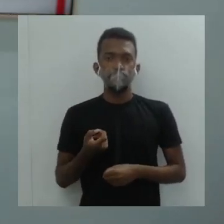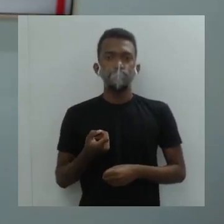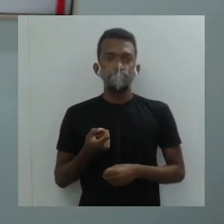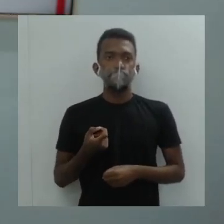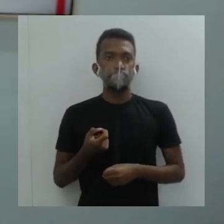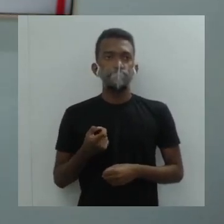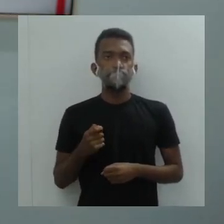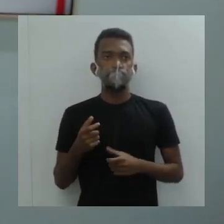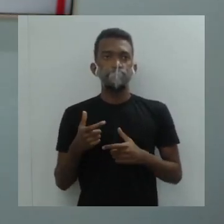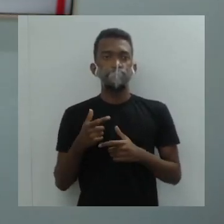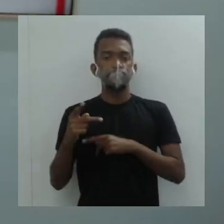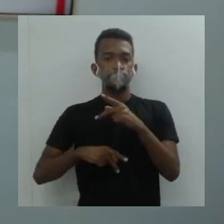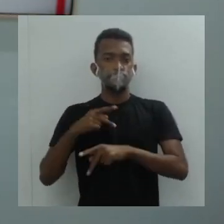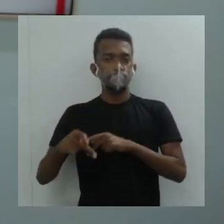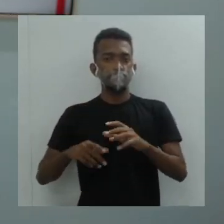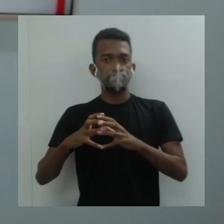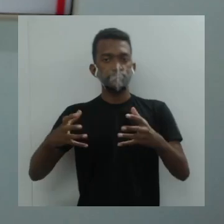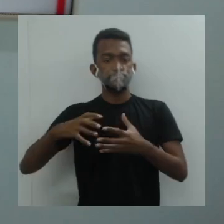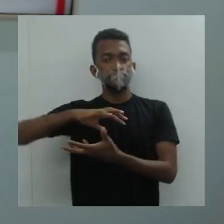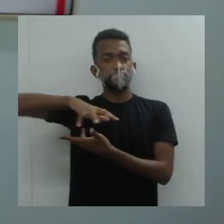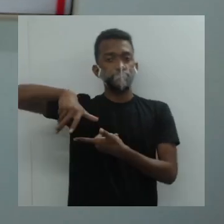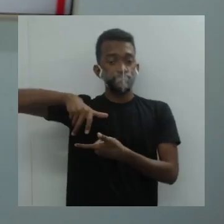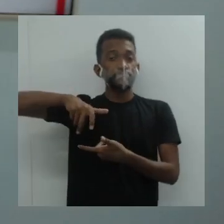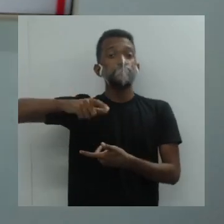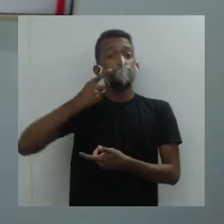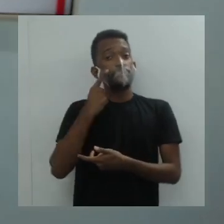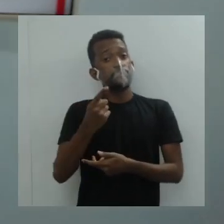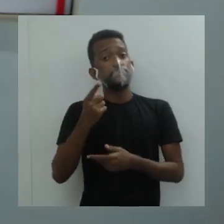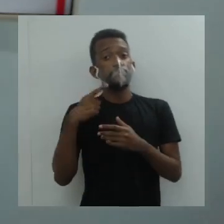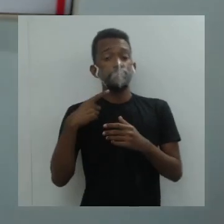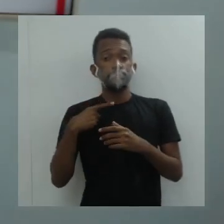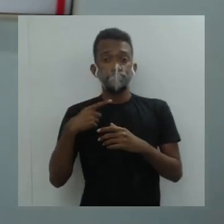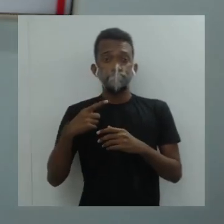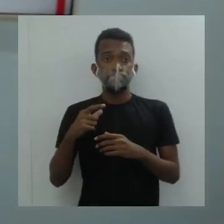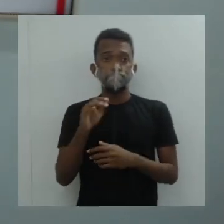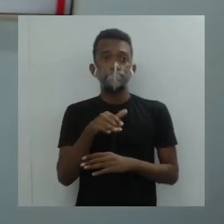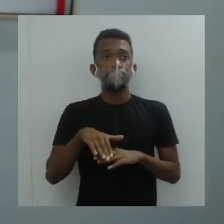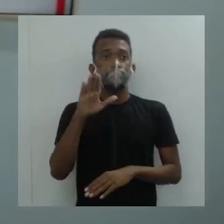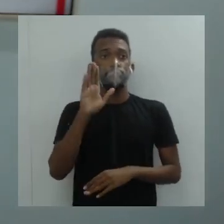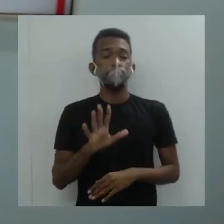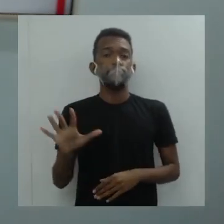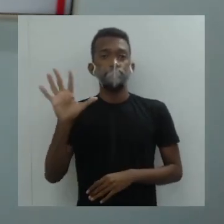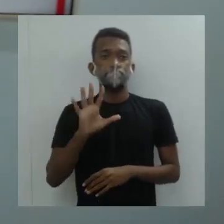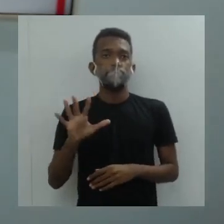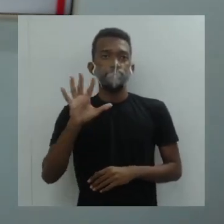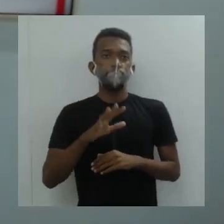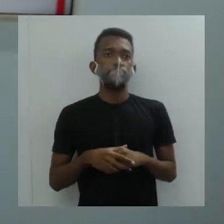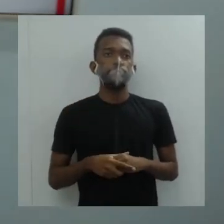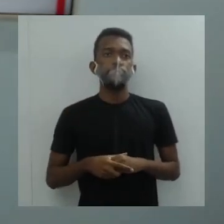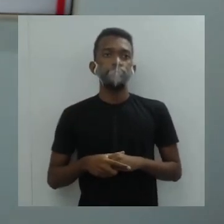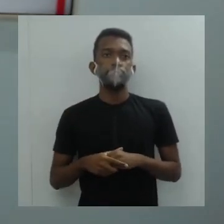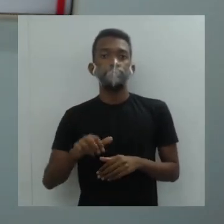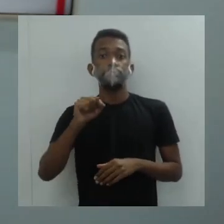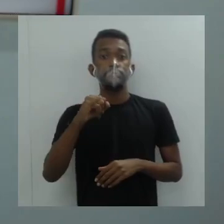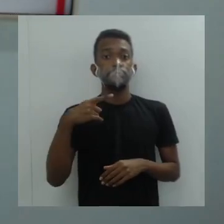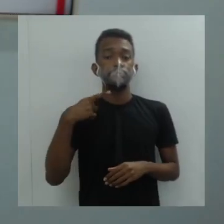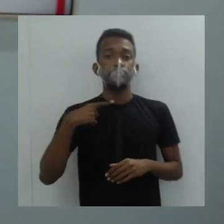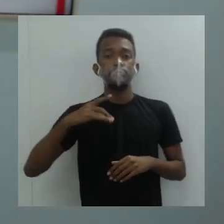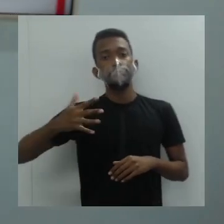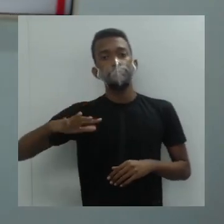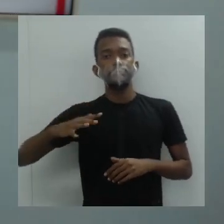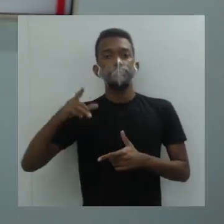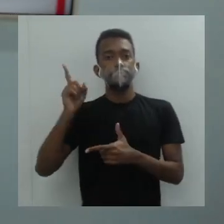da população mundial. Vocês vejam que o continente maior, veja só, se a gente faz uma média